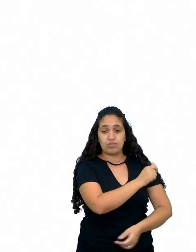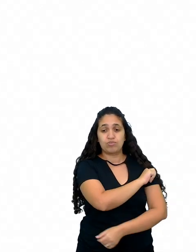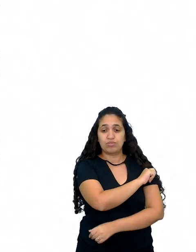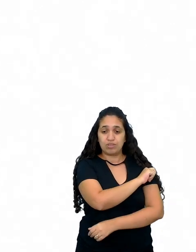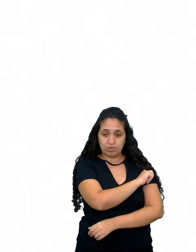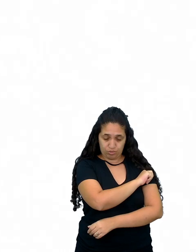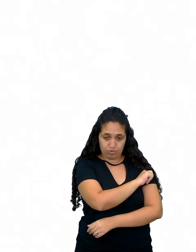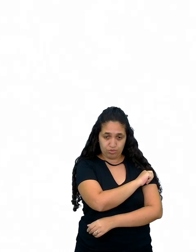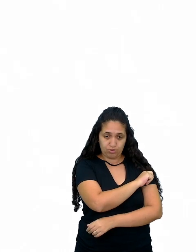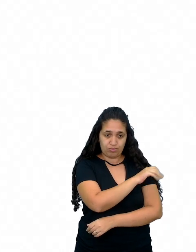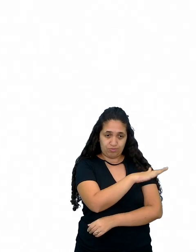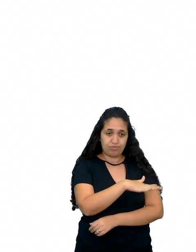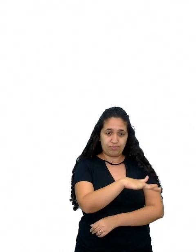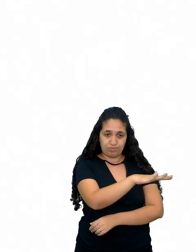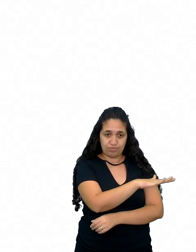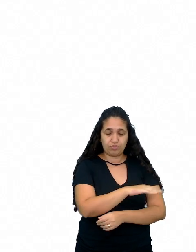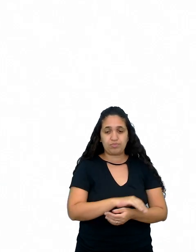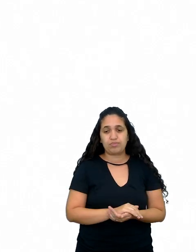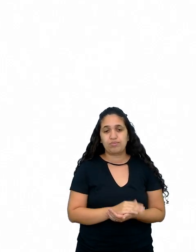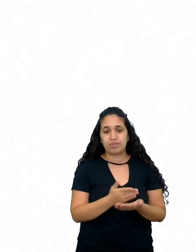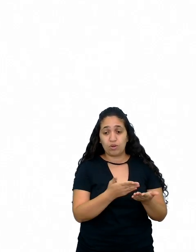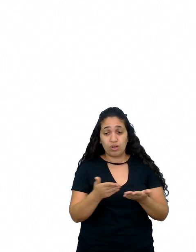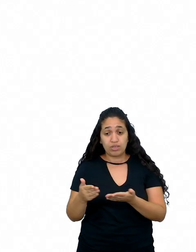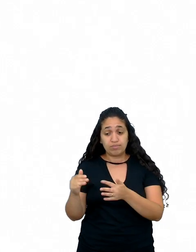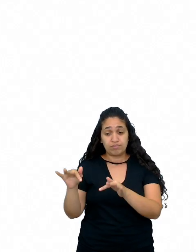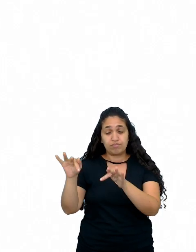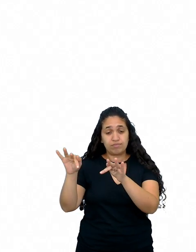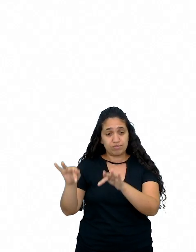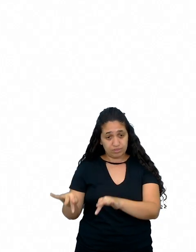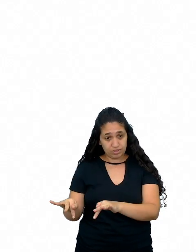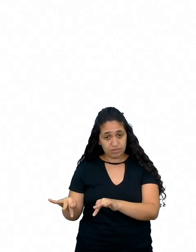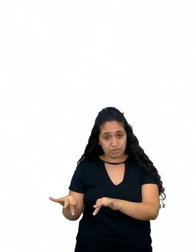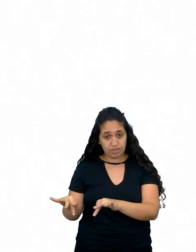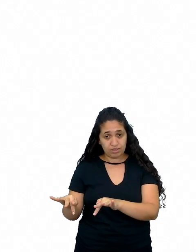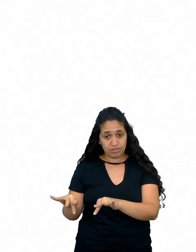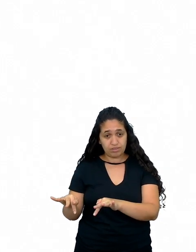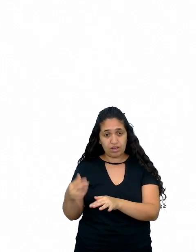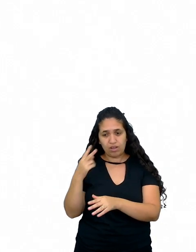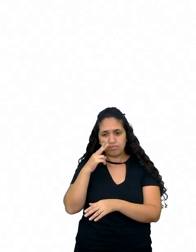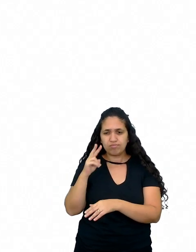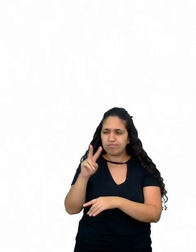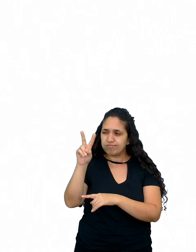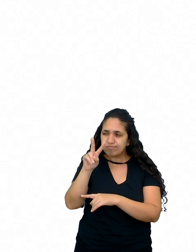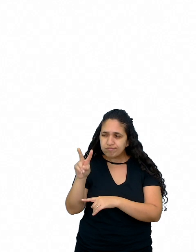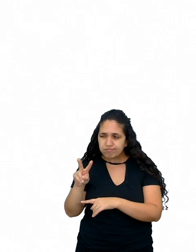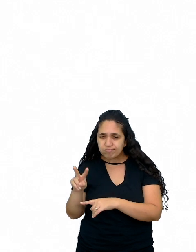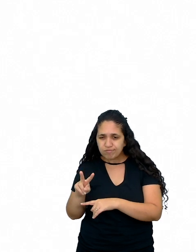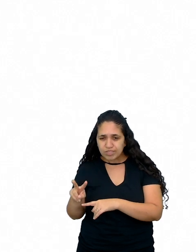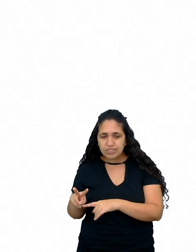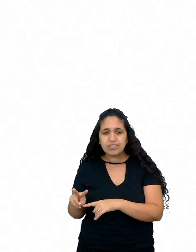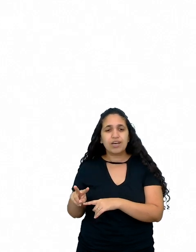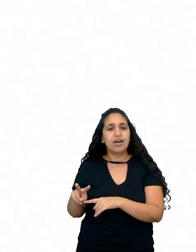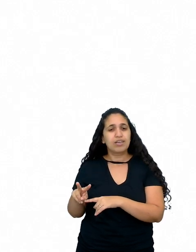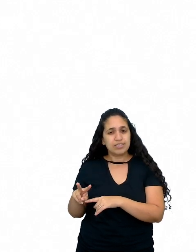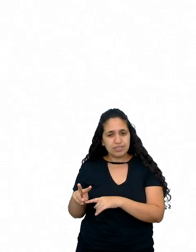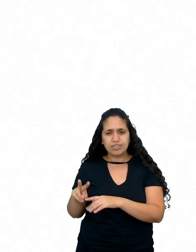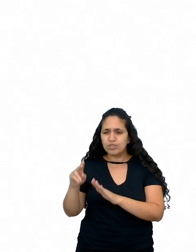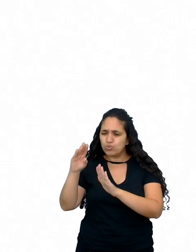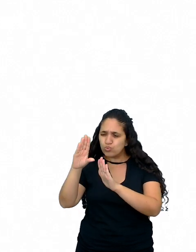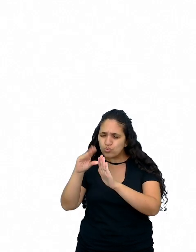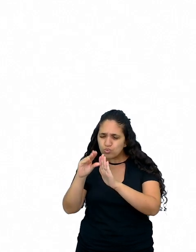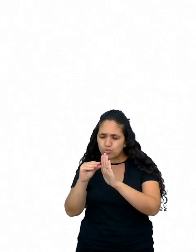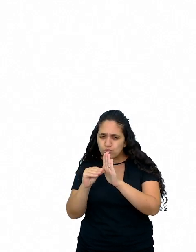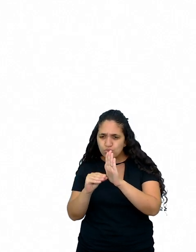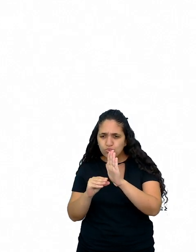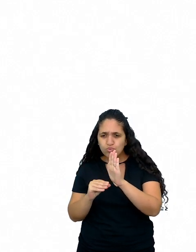nossos estudantes. Para finalizar, a gente verifica se realmente a gente falou de tudo que estava lá